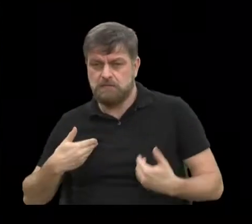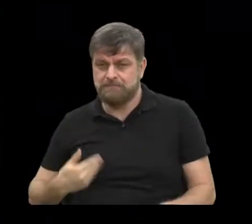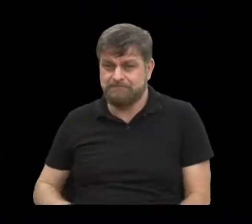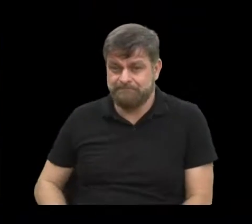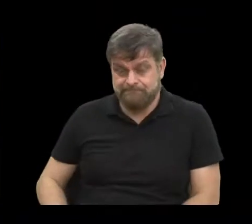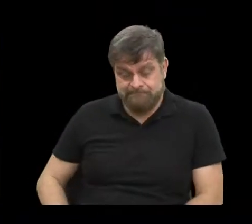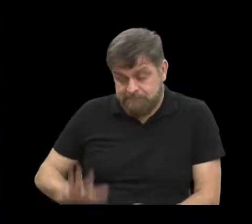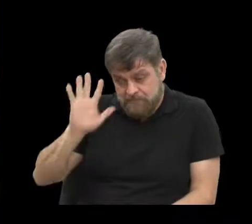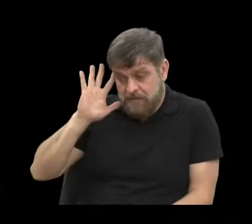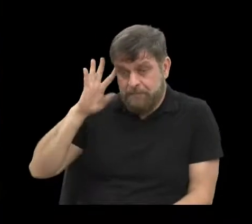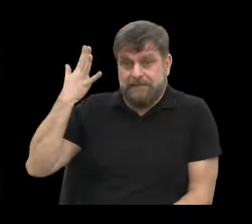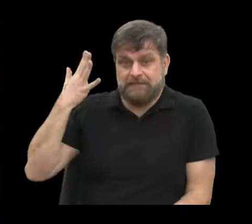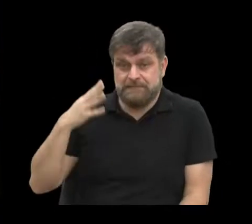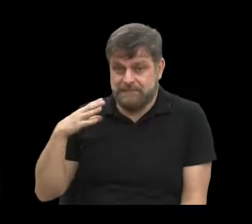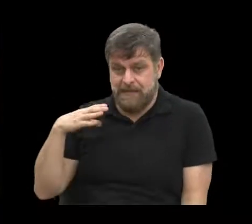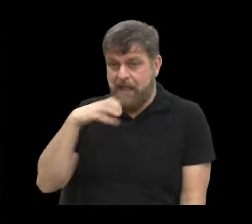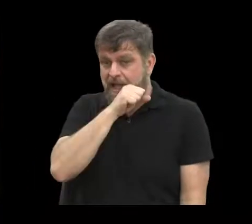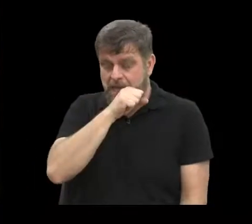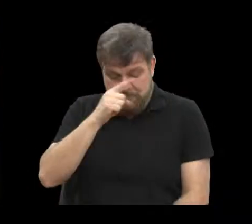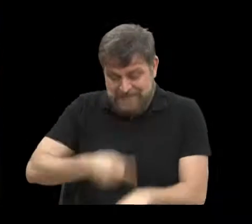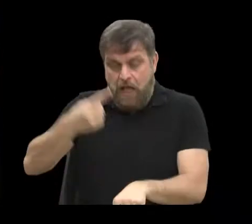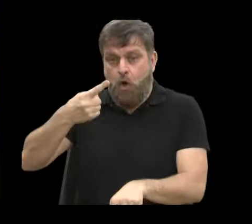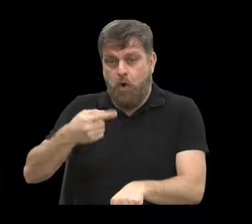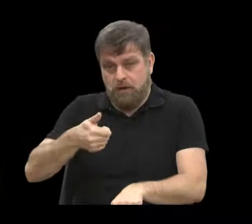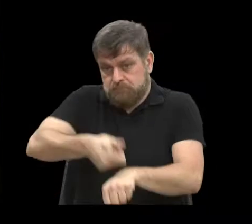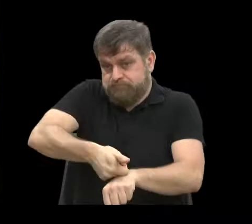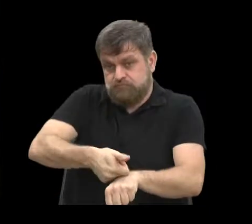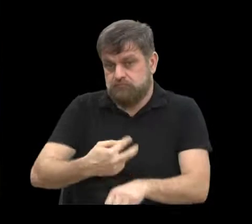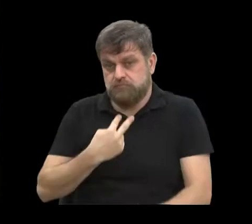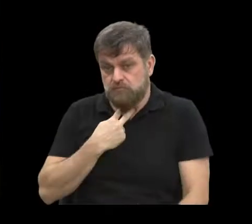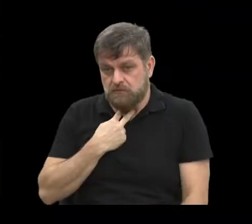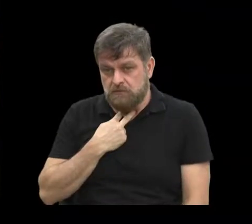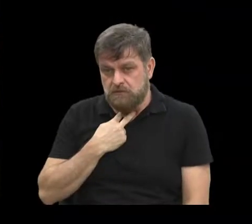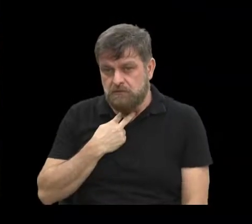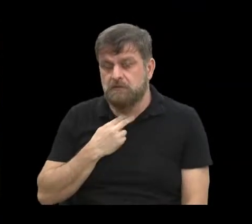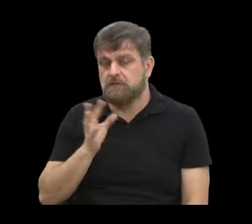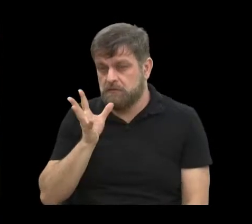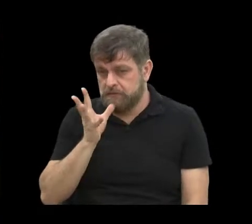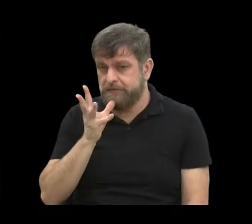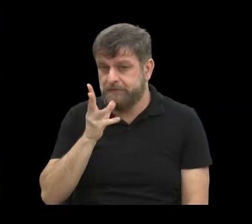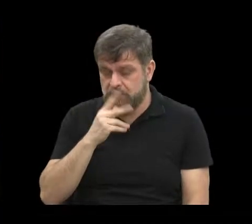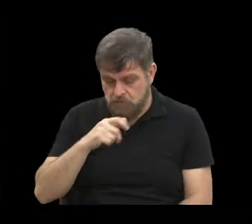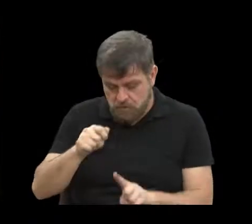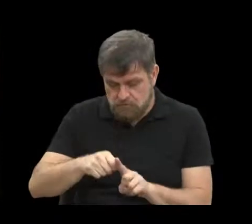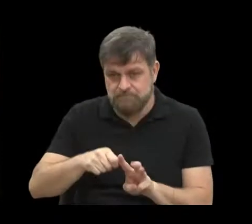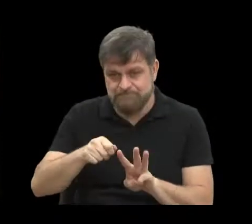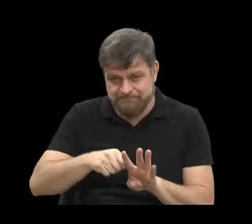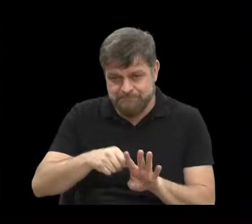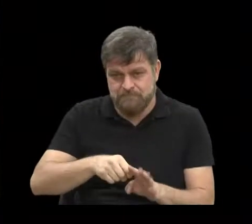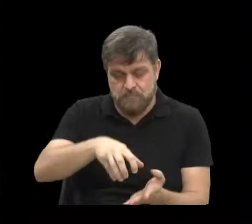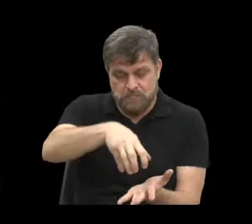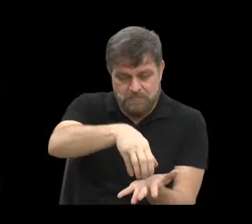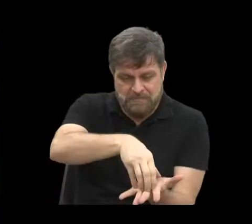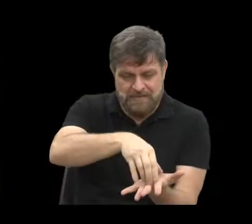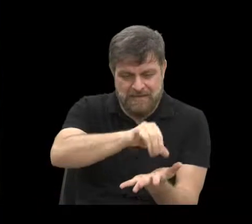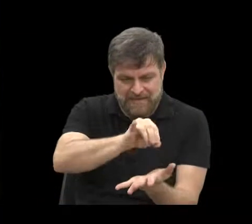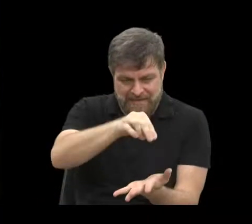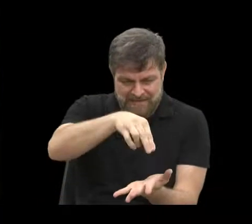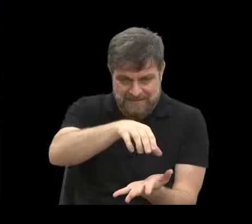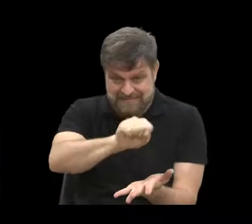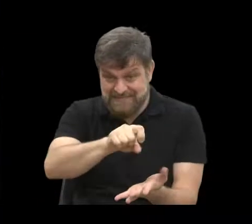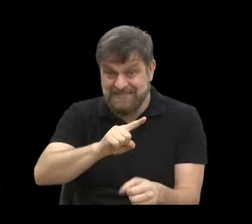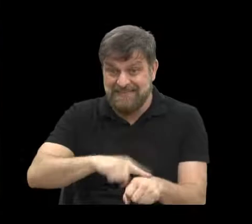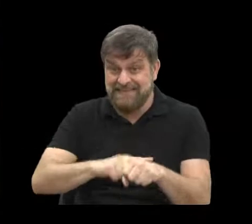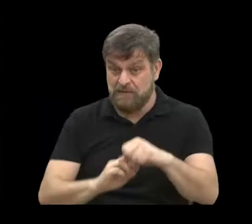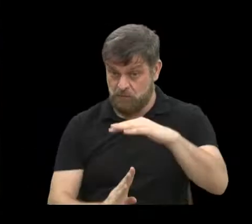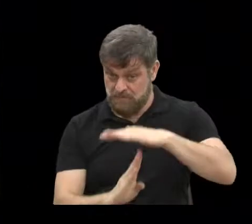é decidido de imediato, mas leva alguns meses. O INSS ele tem prazos para cumprir com